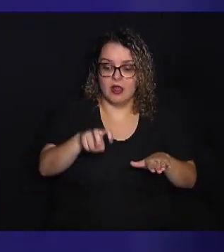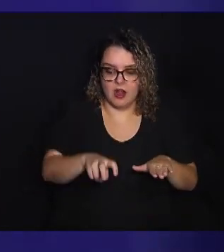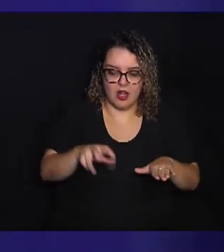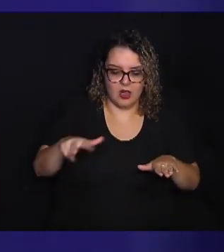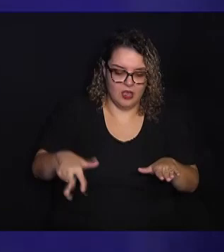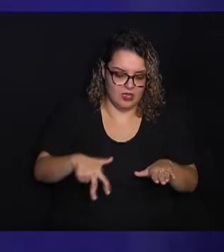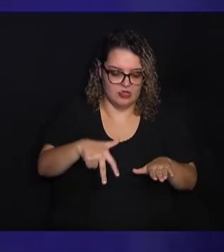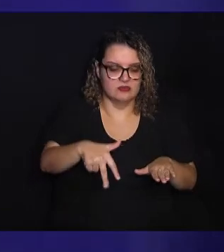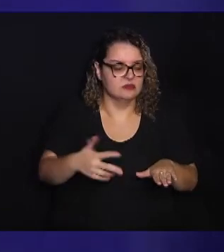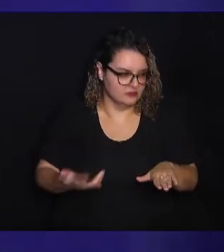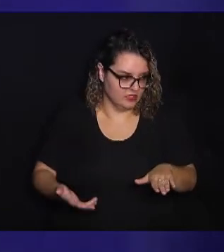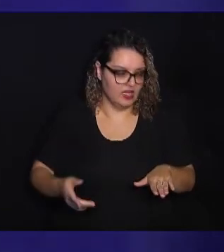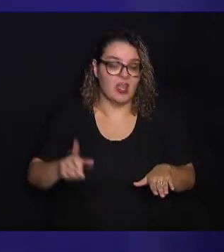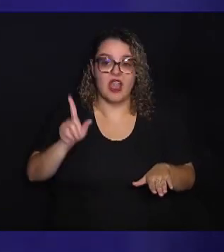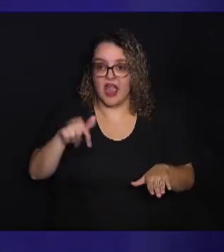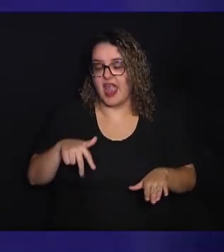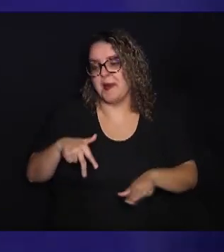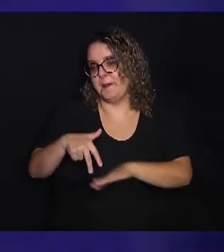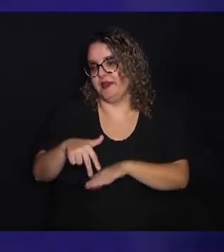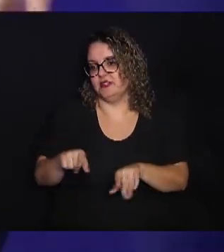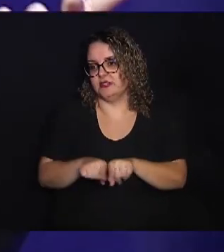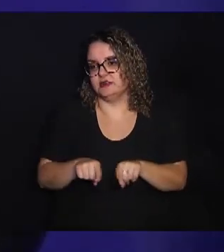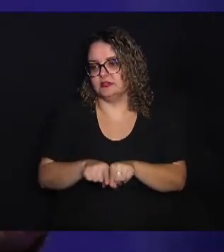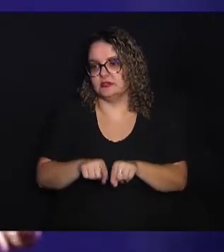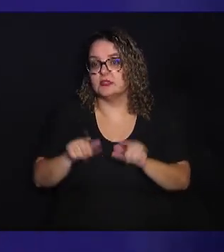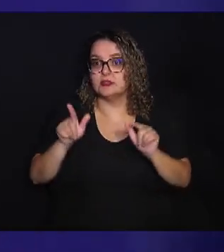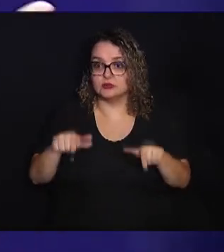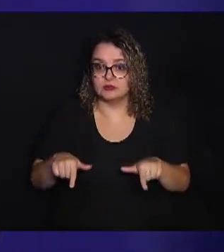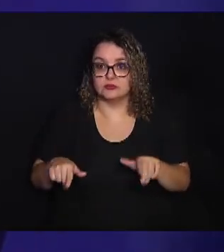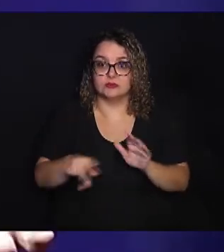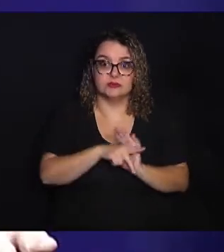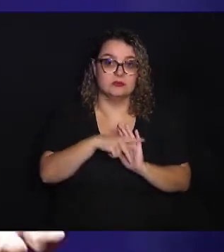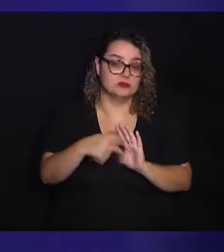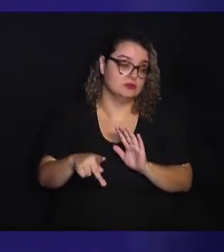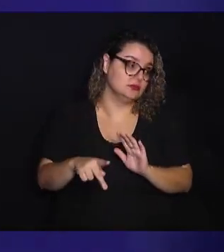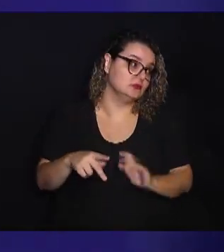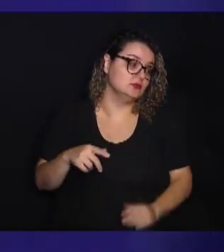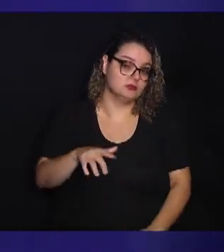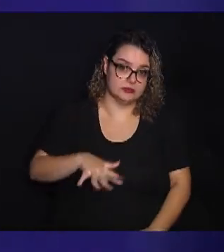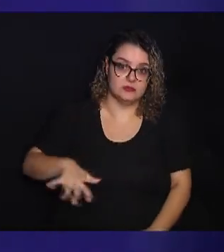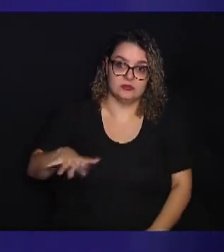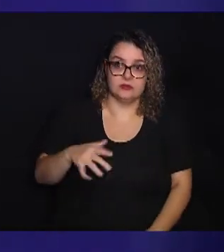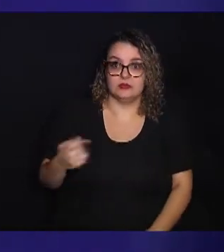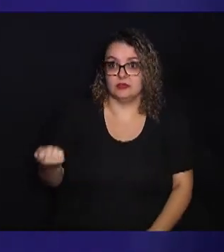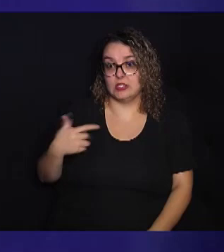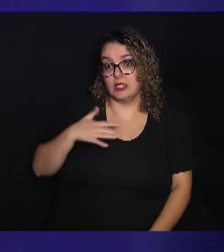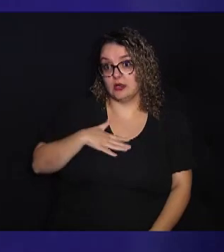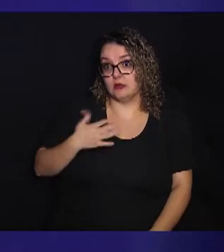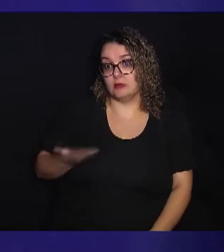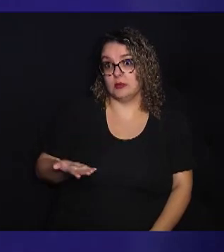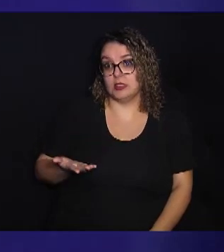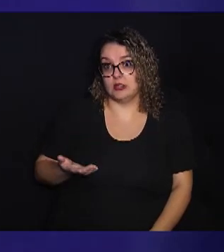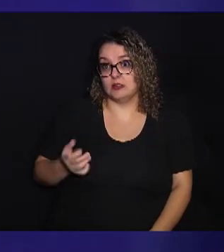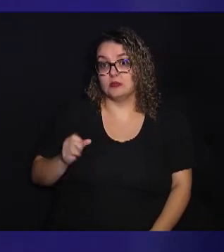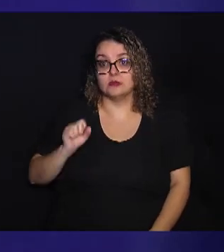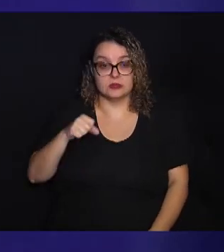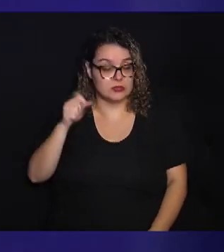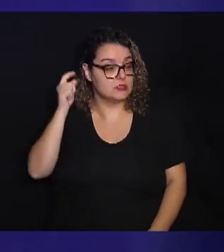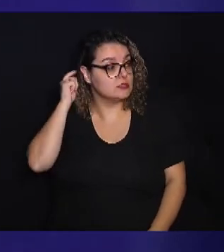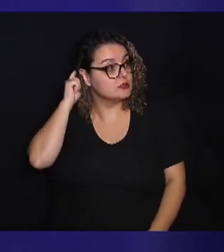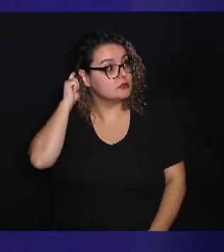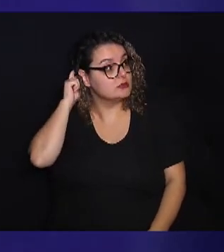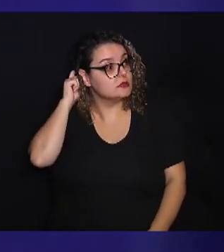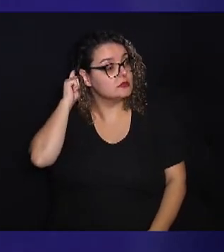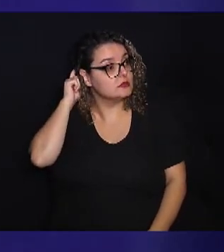Ele também é protagonista. Então esse é um local de fala muito mais deles do que meu, né? Por outro